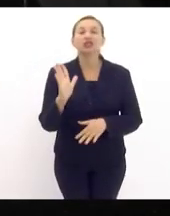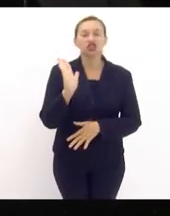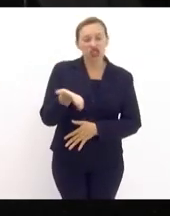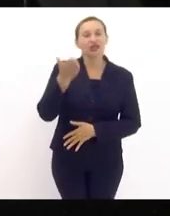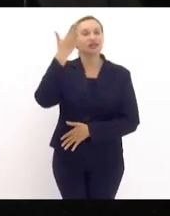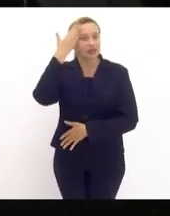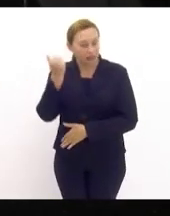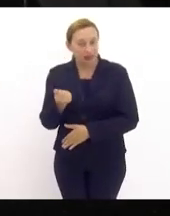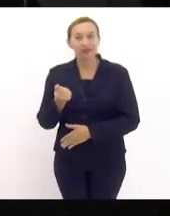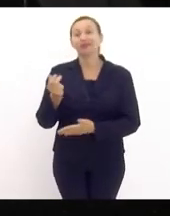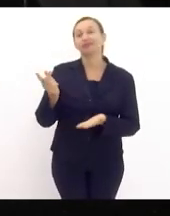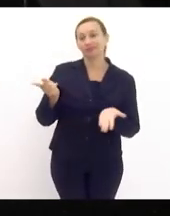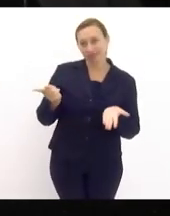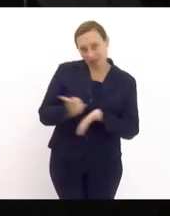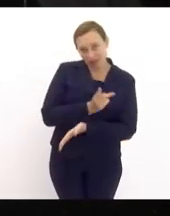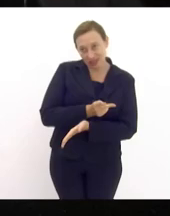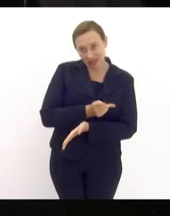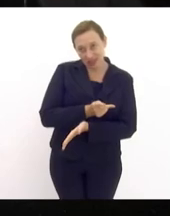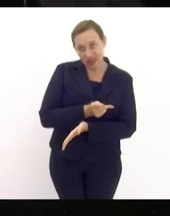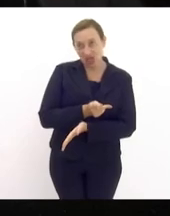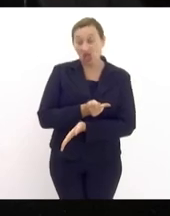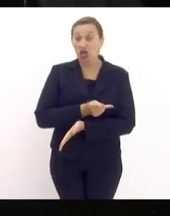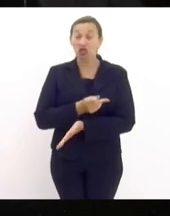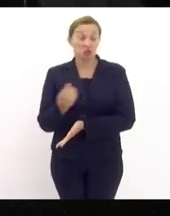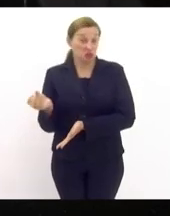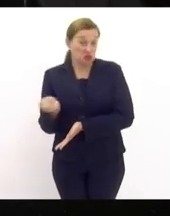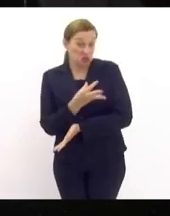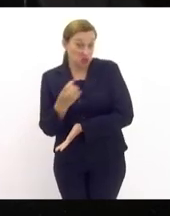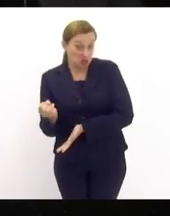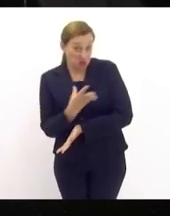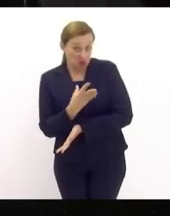sabíamos que seria assim. Não está sendo novidade